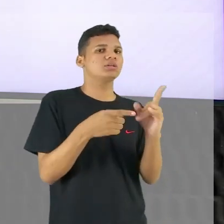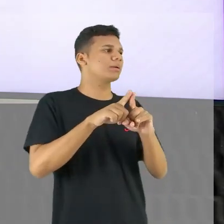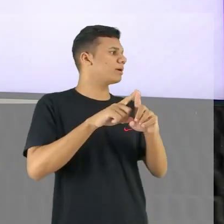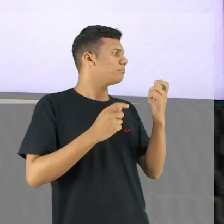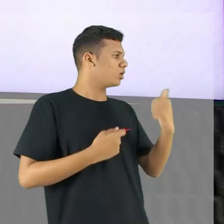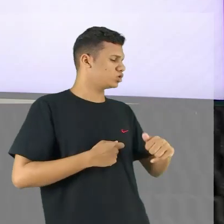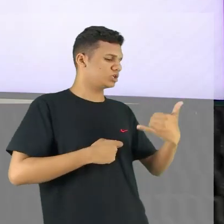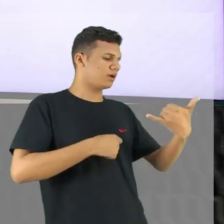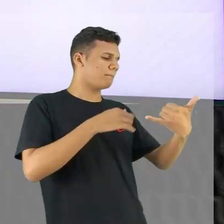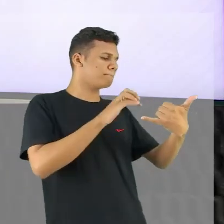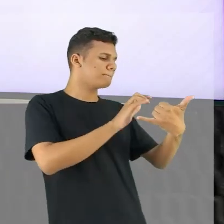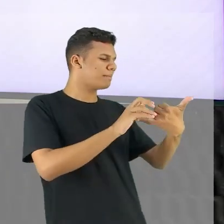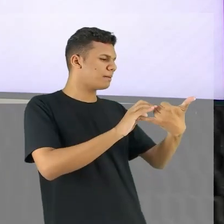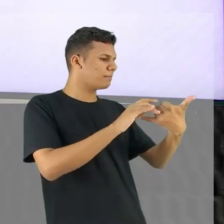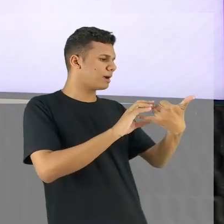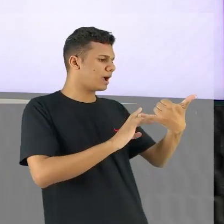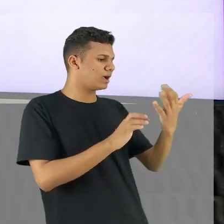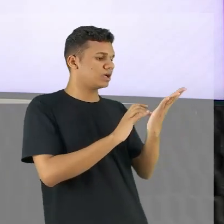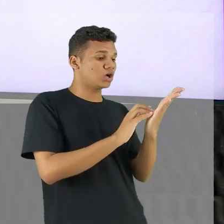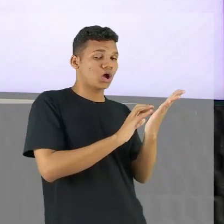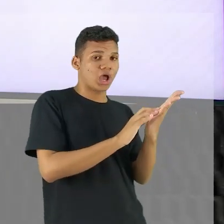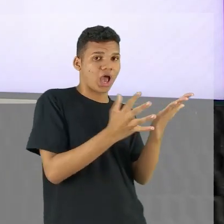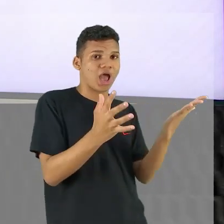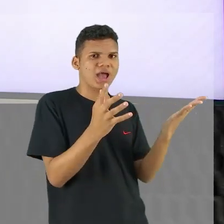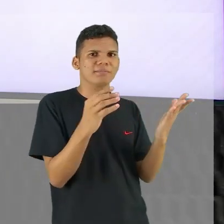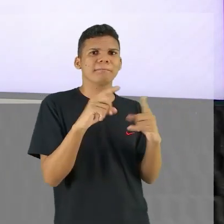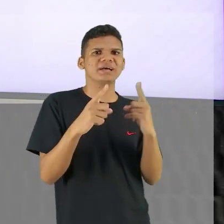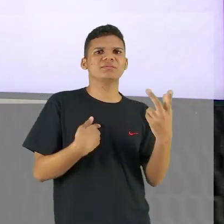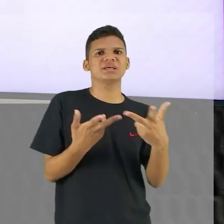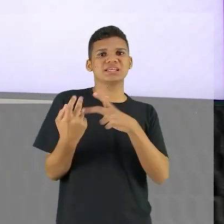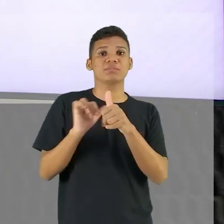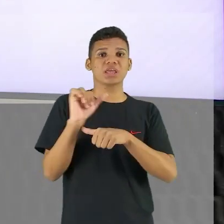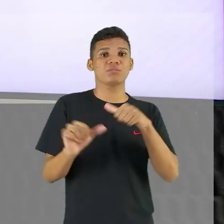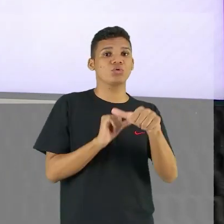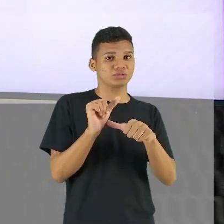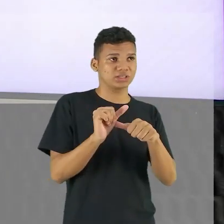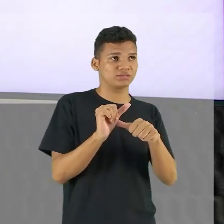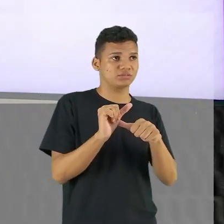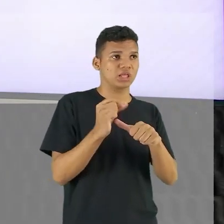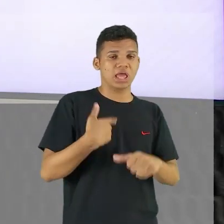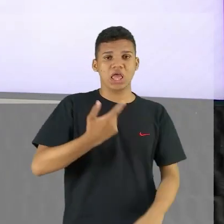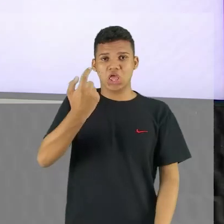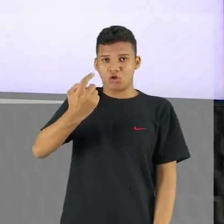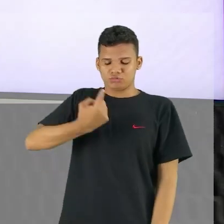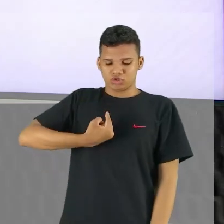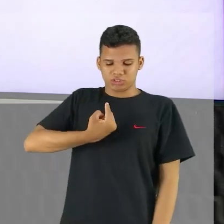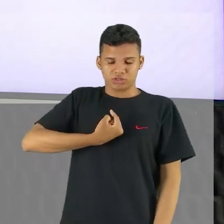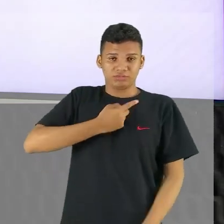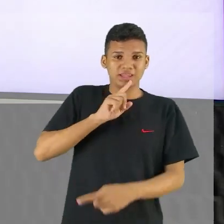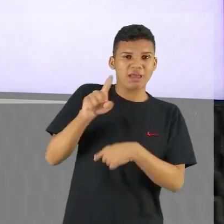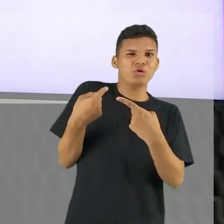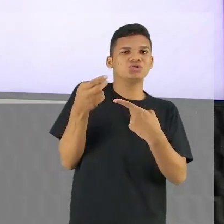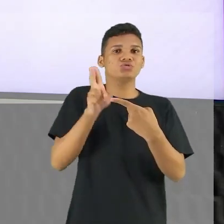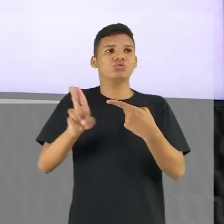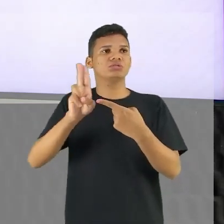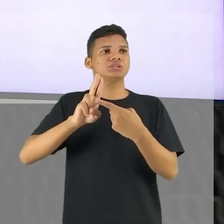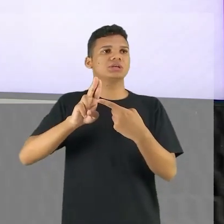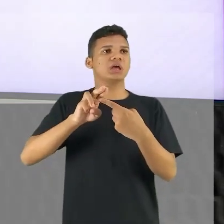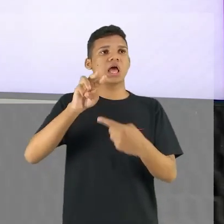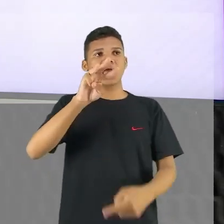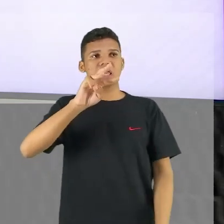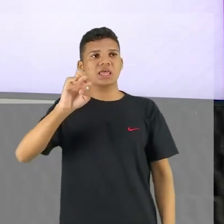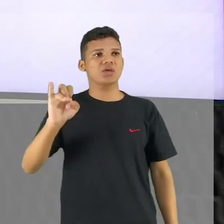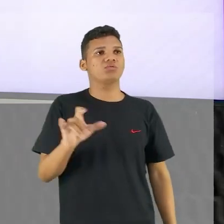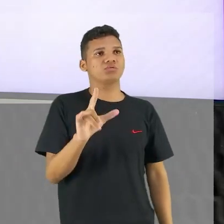alguma coisa. Olha que ele muda. Primeira pessoa do singular, eu sozinho. Depois ele usa we, que é